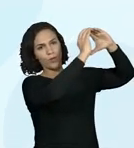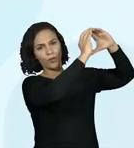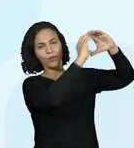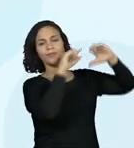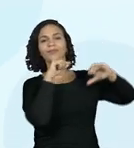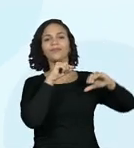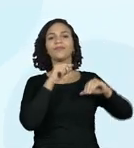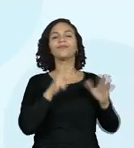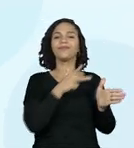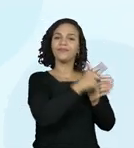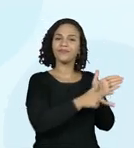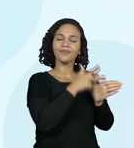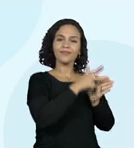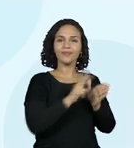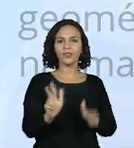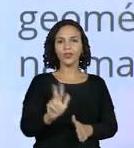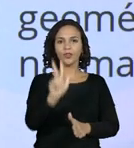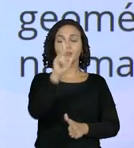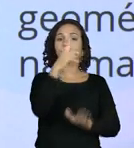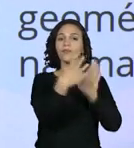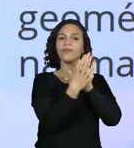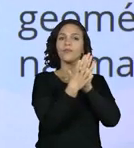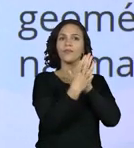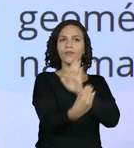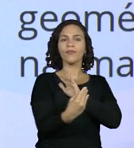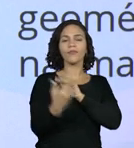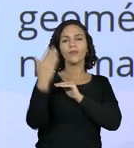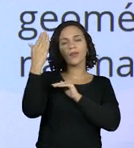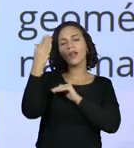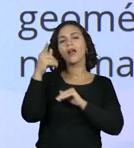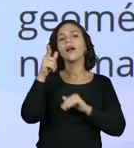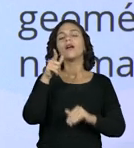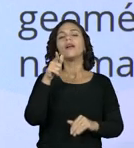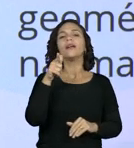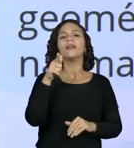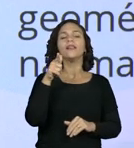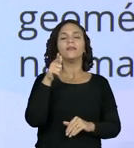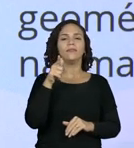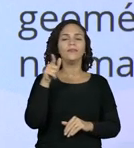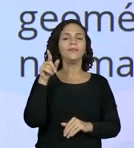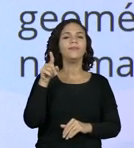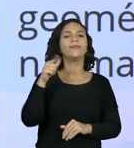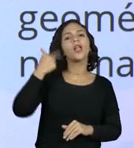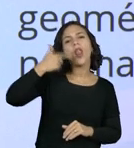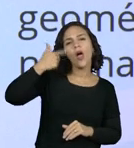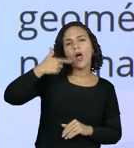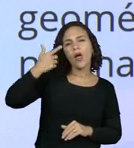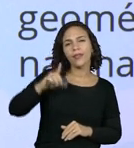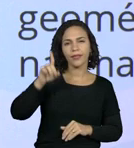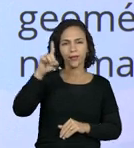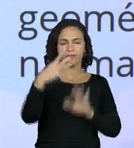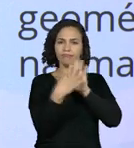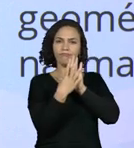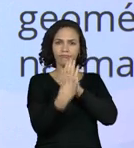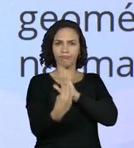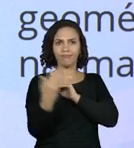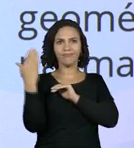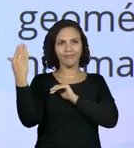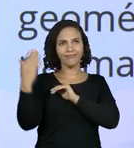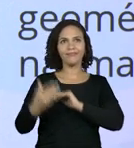bom? Padrão britânico, é uma réplica do Big Ben. Estão vendo? Bonitão, né? Esse eu